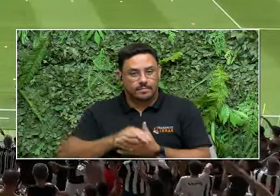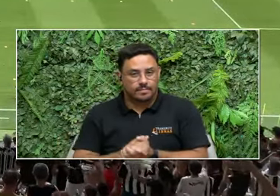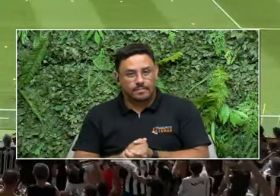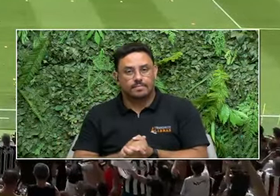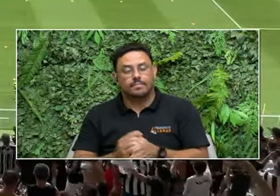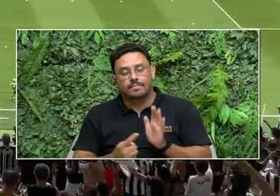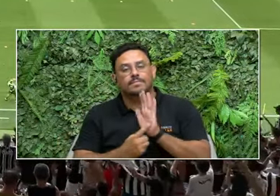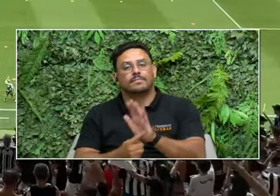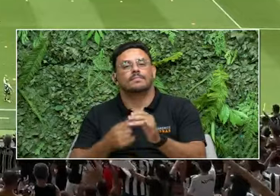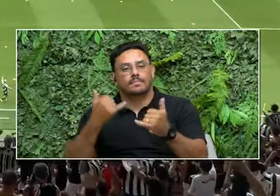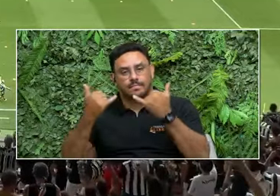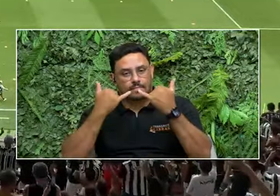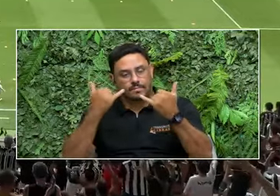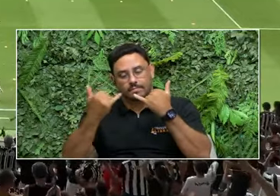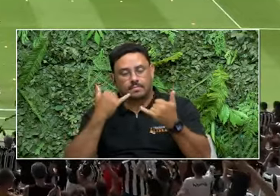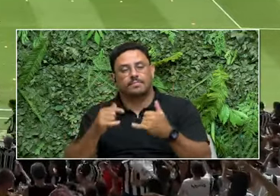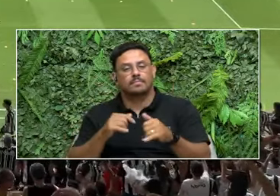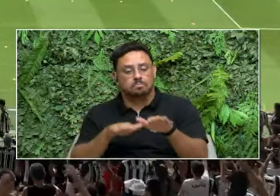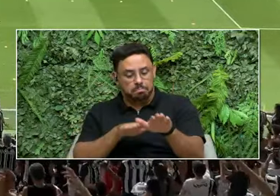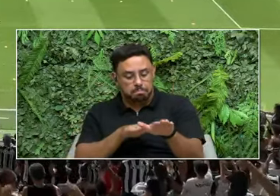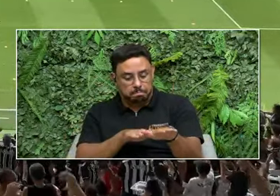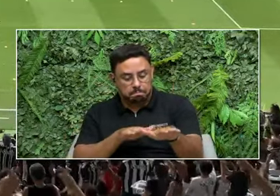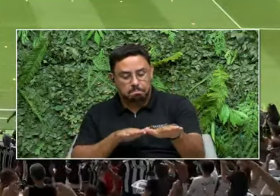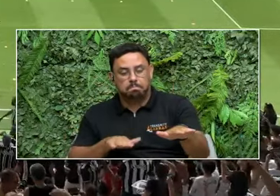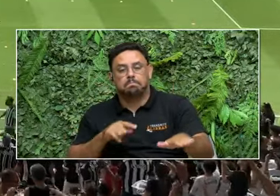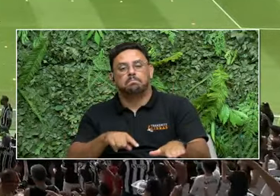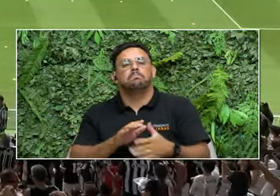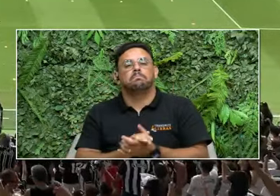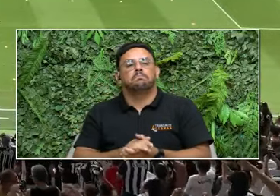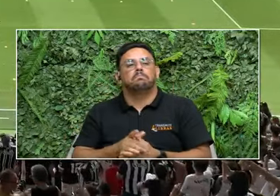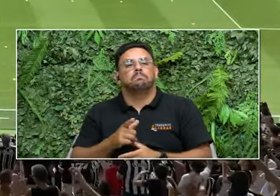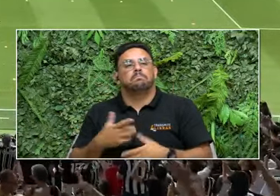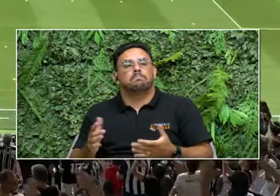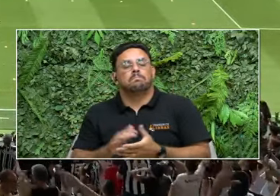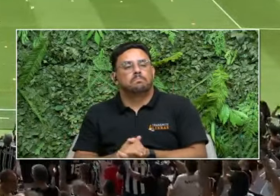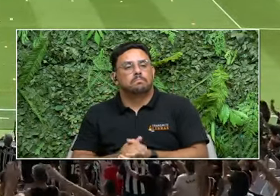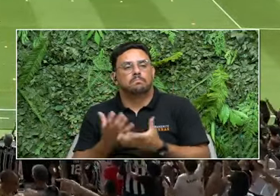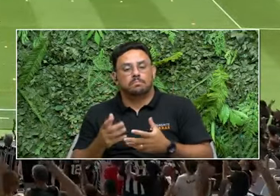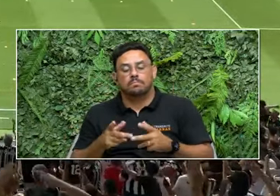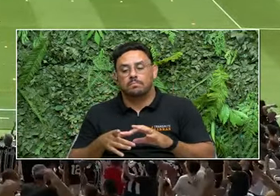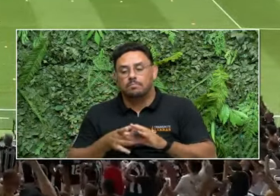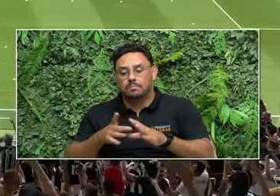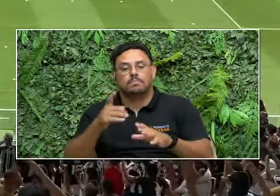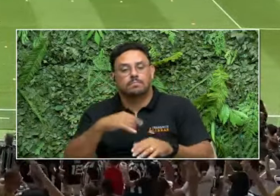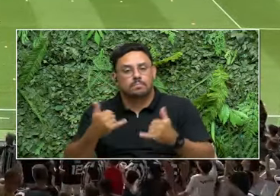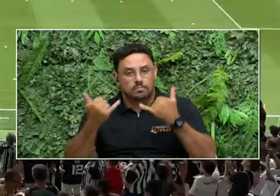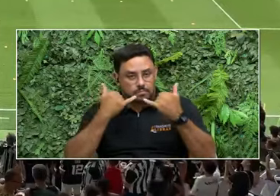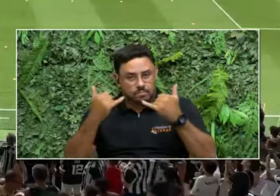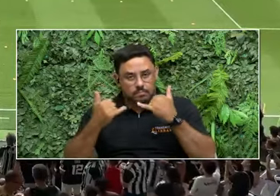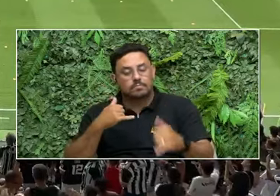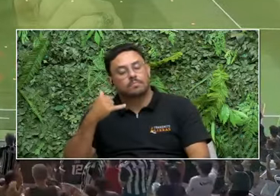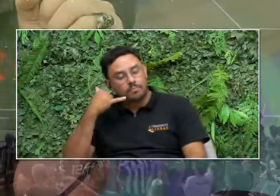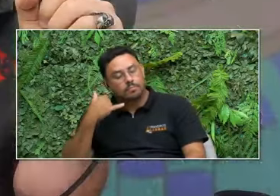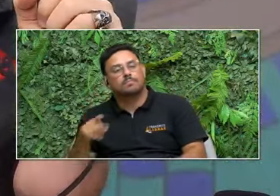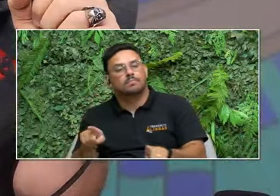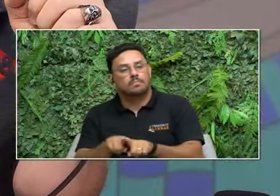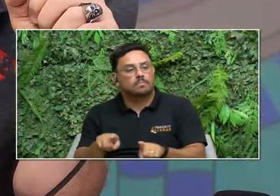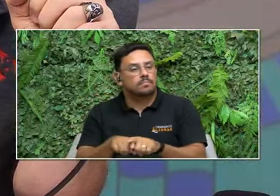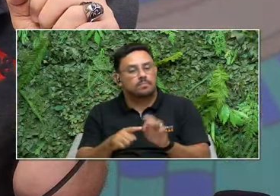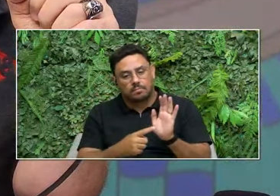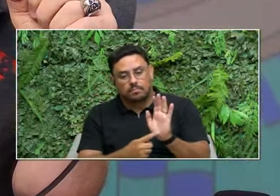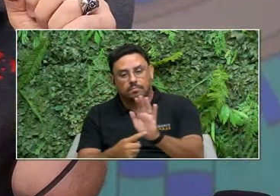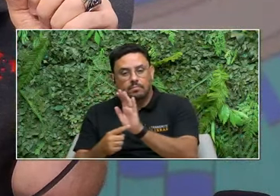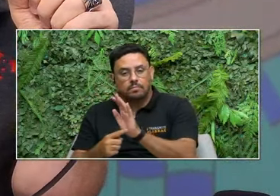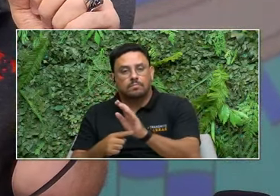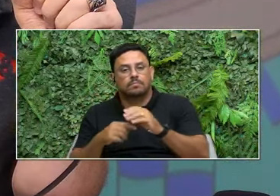traz mais informações do trânsito a gente deixar você bem informado você vai ligando também trazendo aí a sua